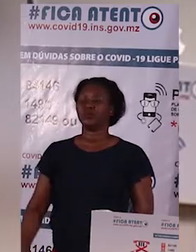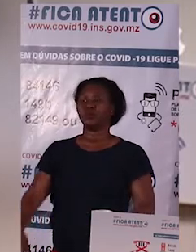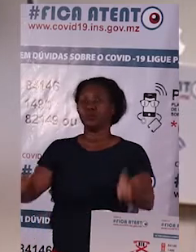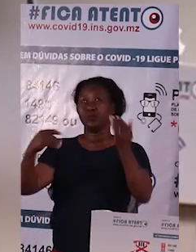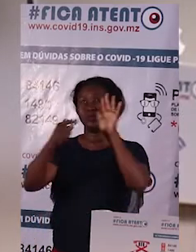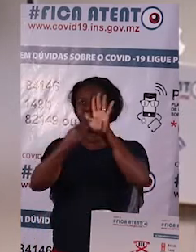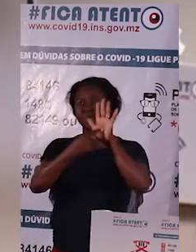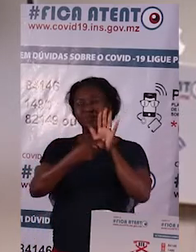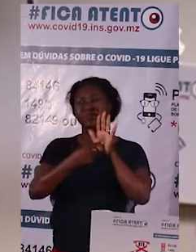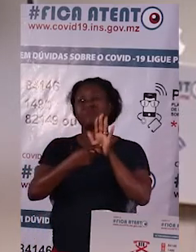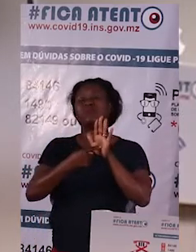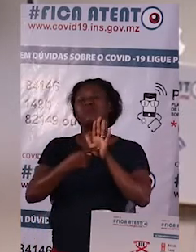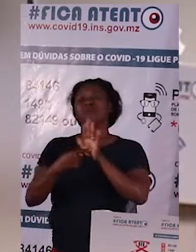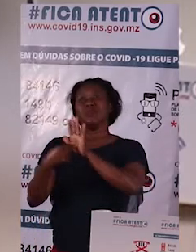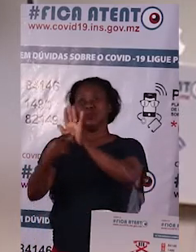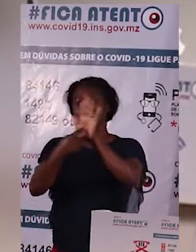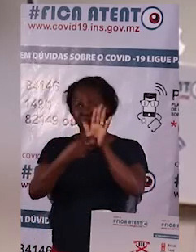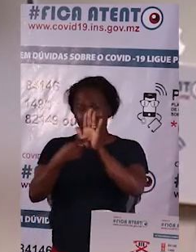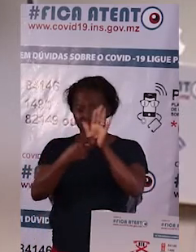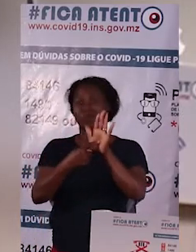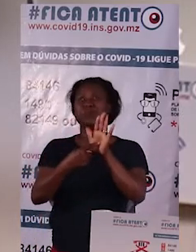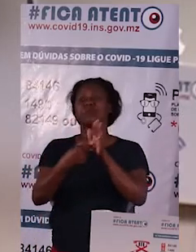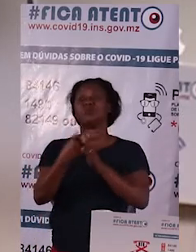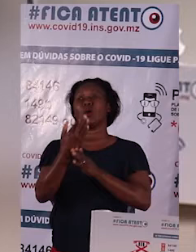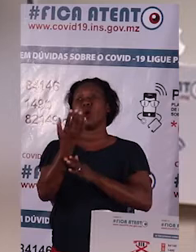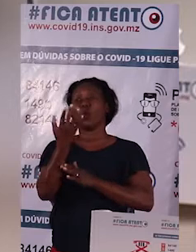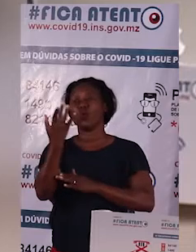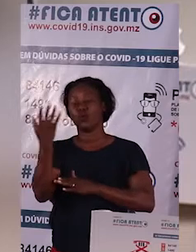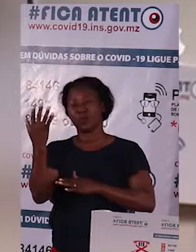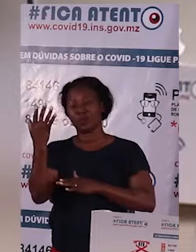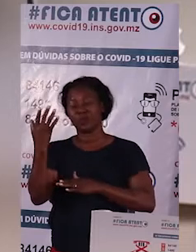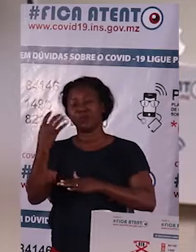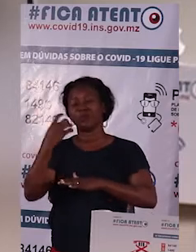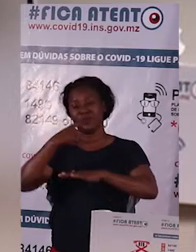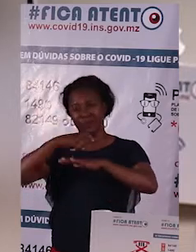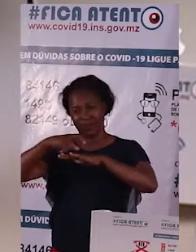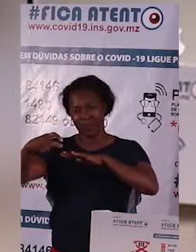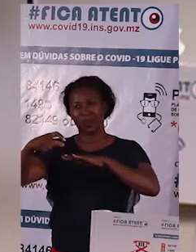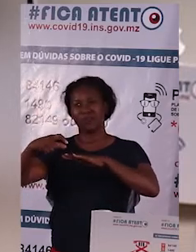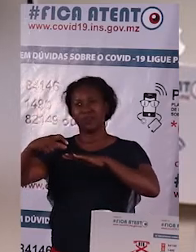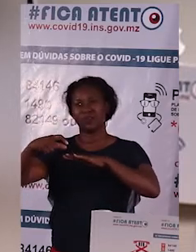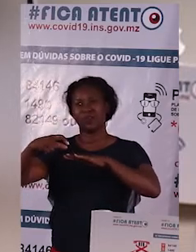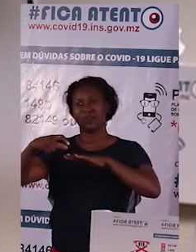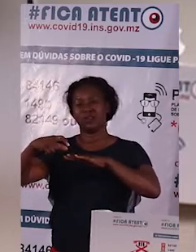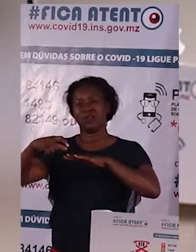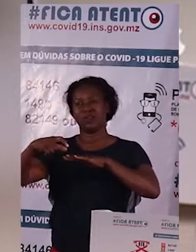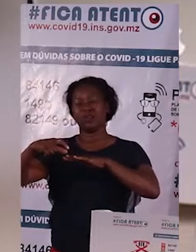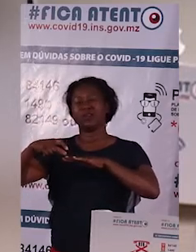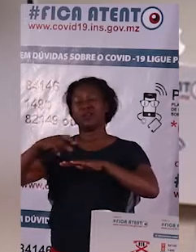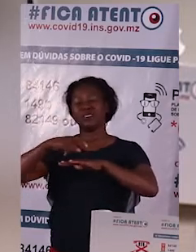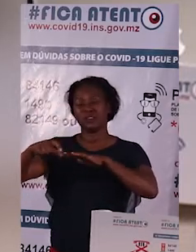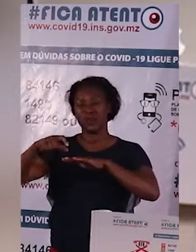Aqui nós mostramos o número de casos por semana epidemiológica. A semana epidemiológica é